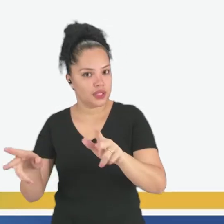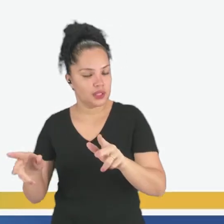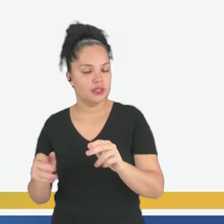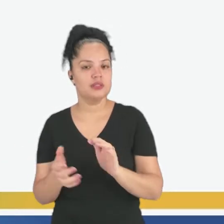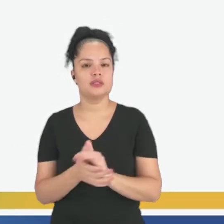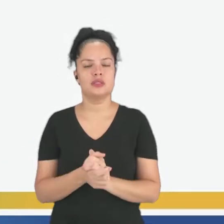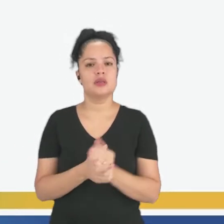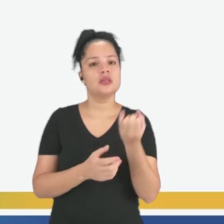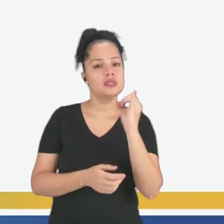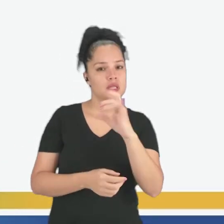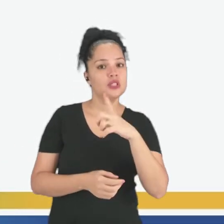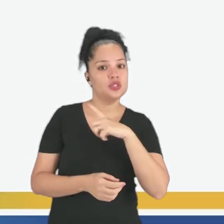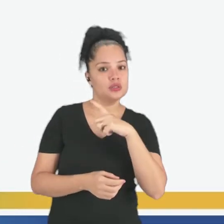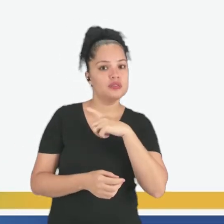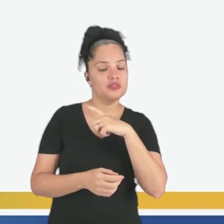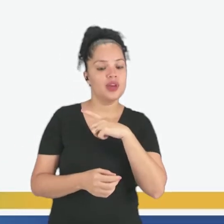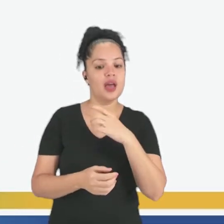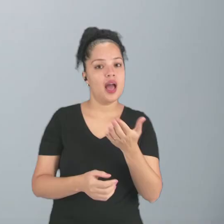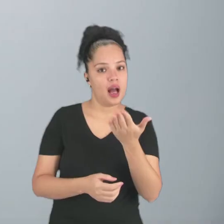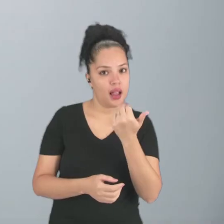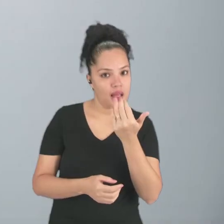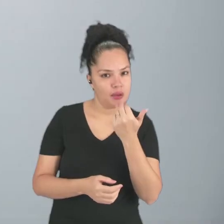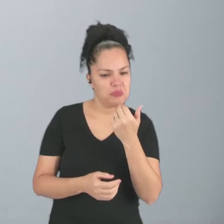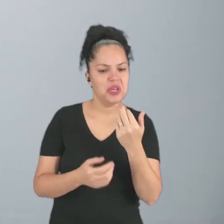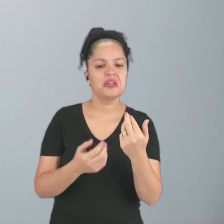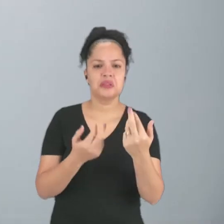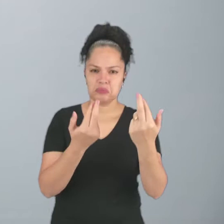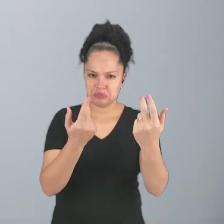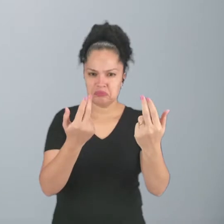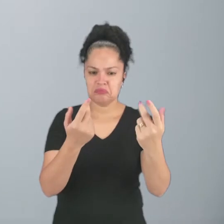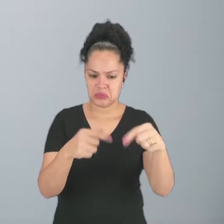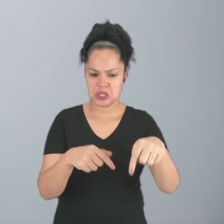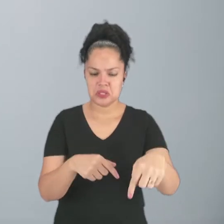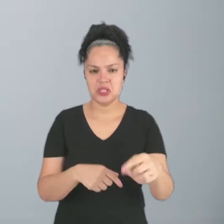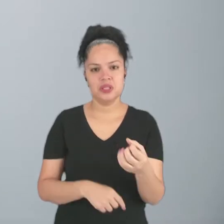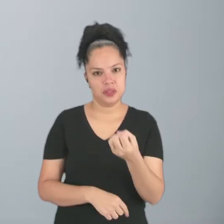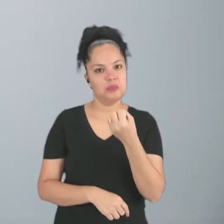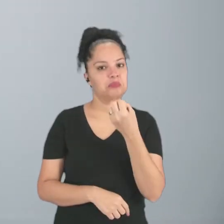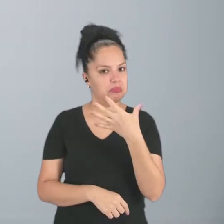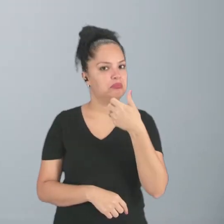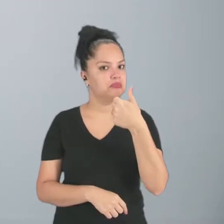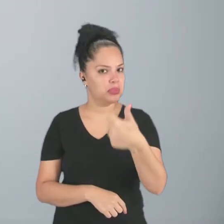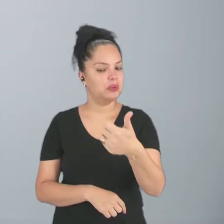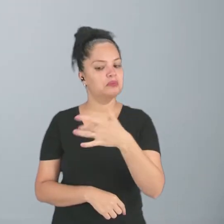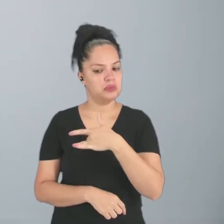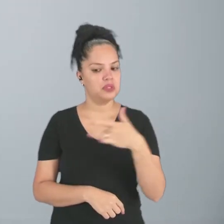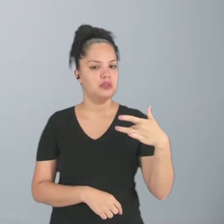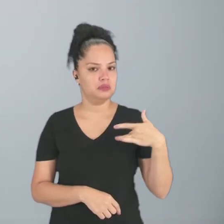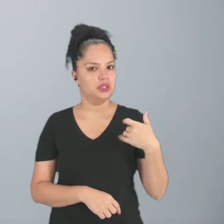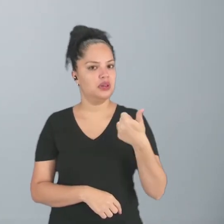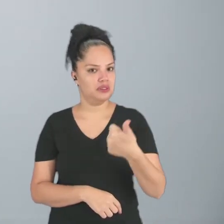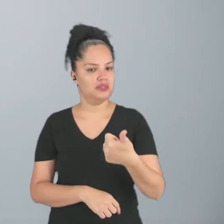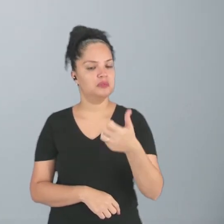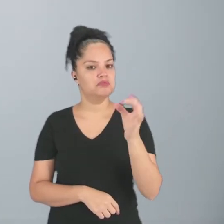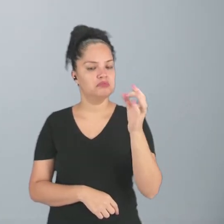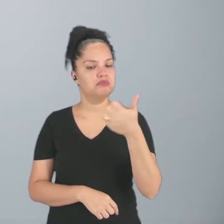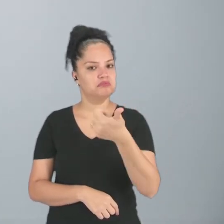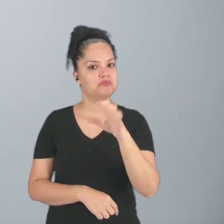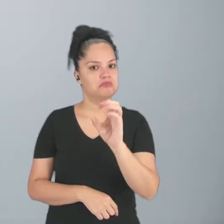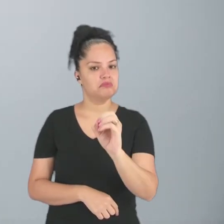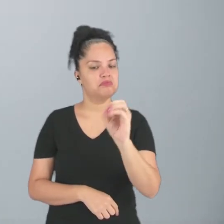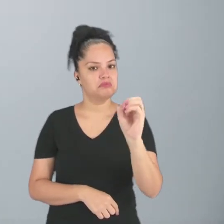você tiver um prato de alimentação parecido com esse, você vai estar fazendo aí uma alimentação 100% saudável,